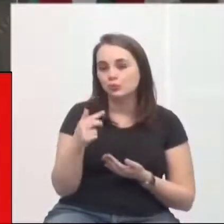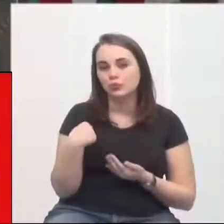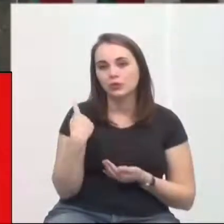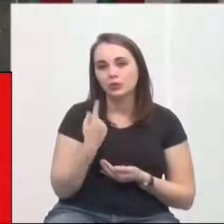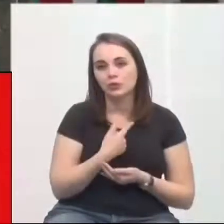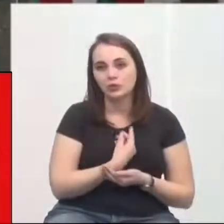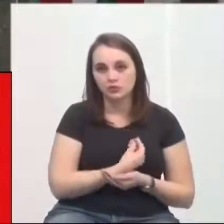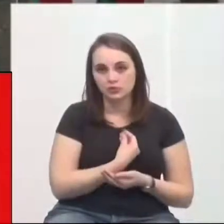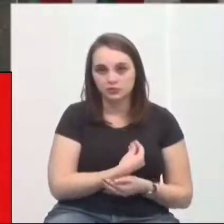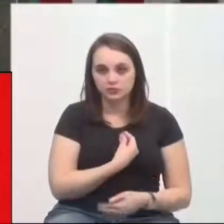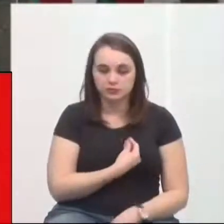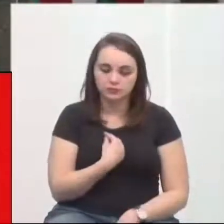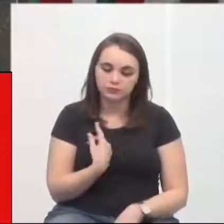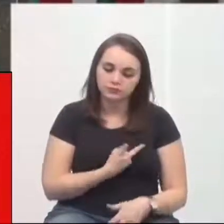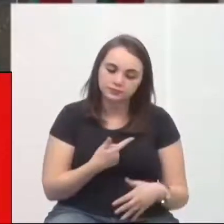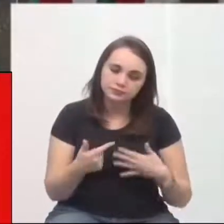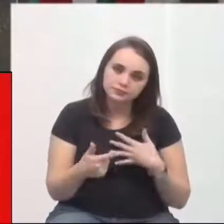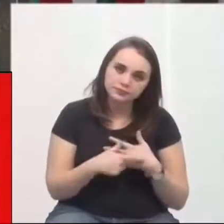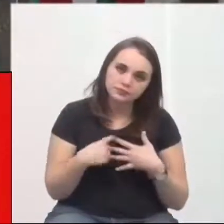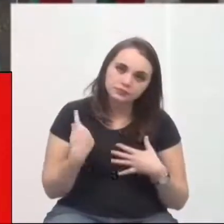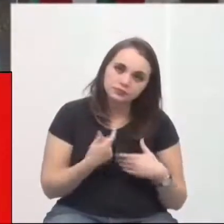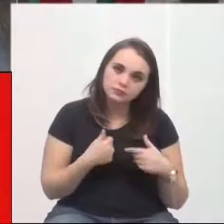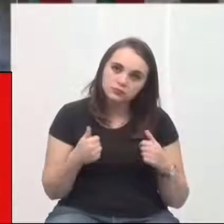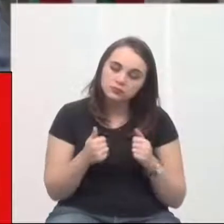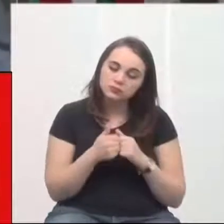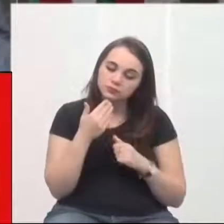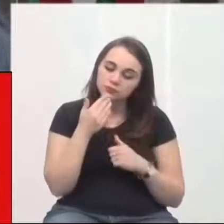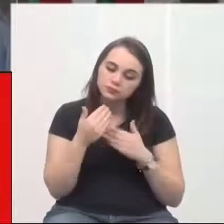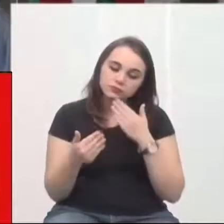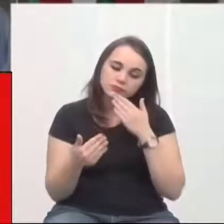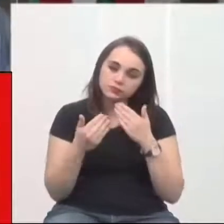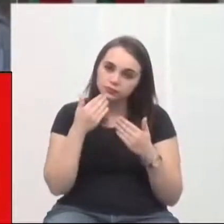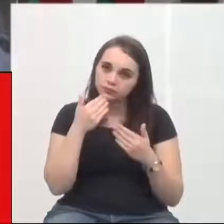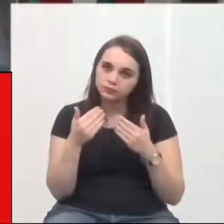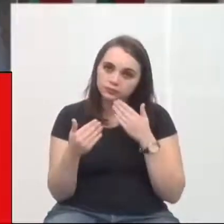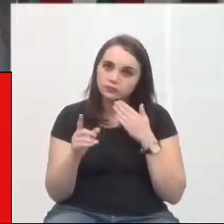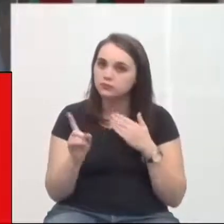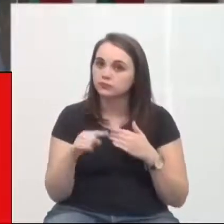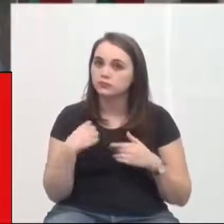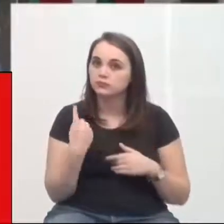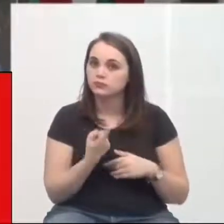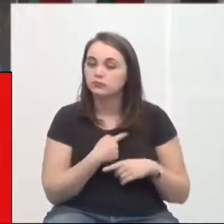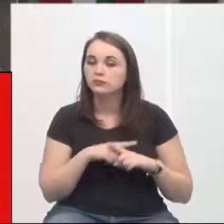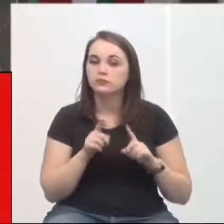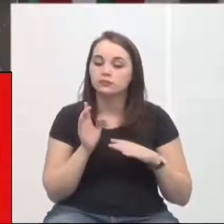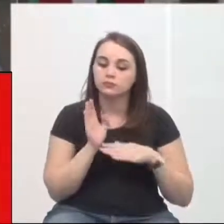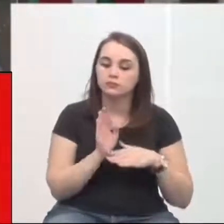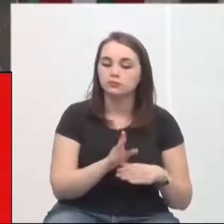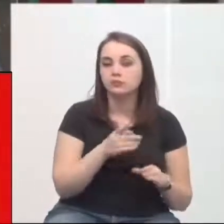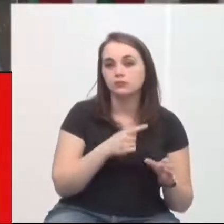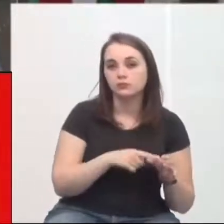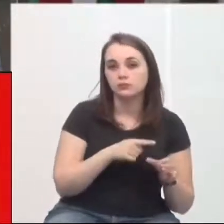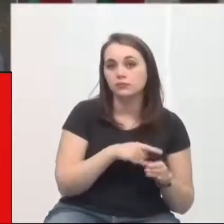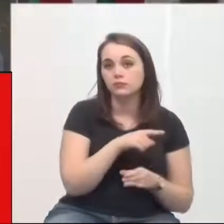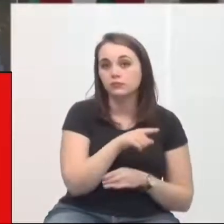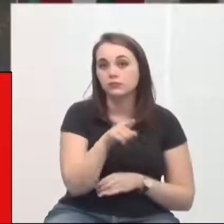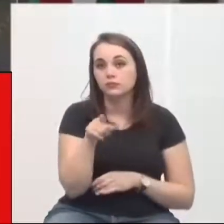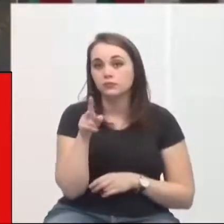nossa vida, é nós estarmos lá junto, cobrando, mas não para nós, para a nossa cidade. Como vocês viram